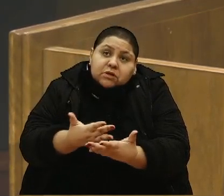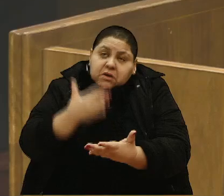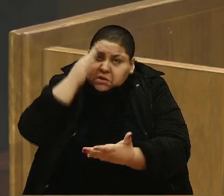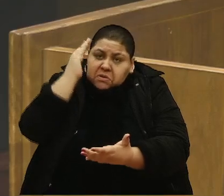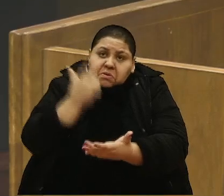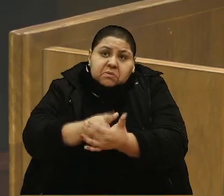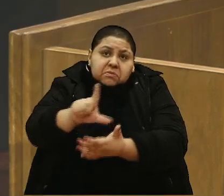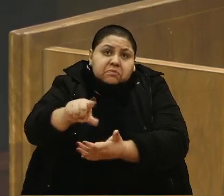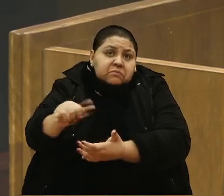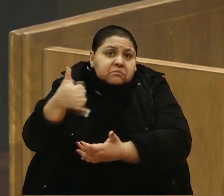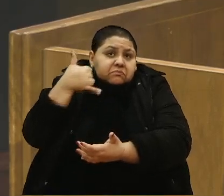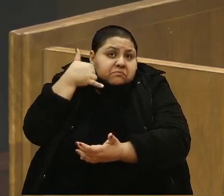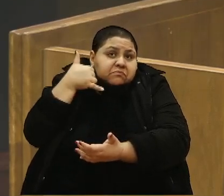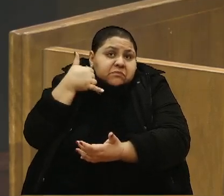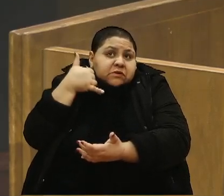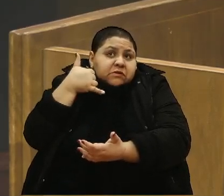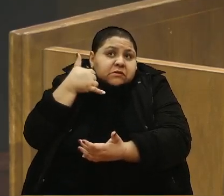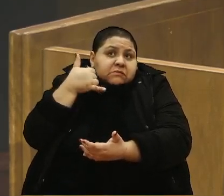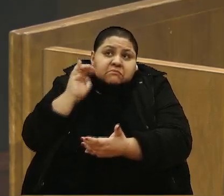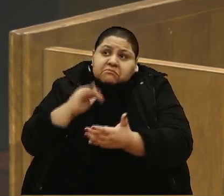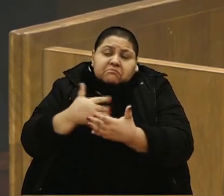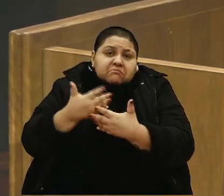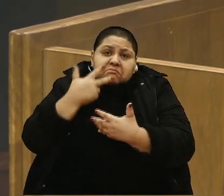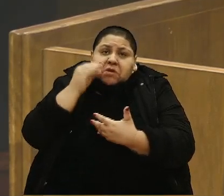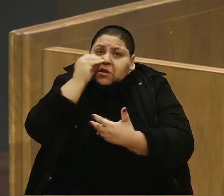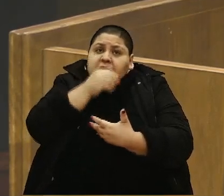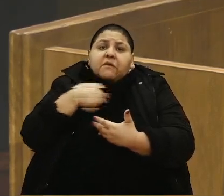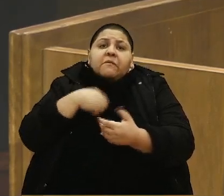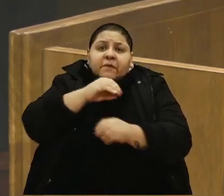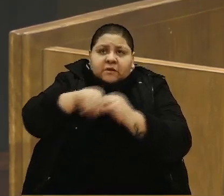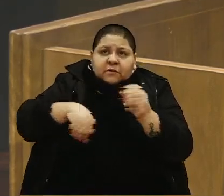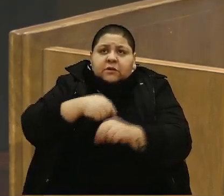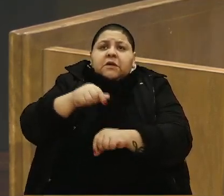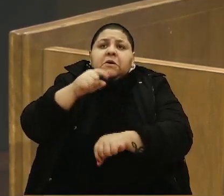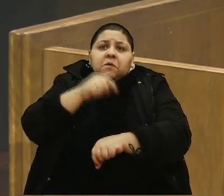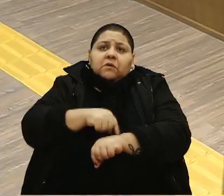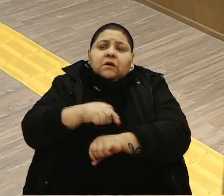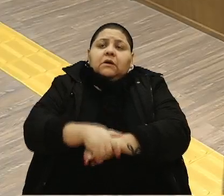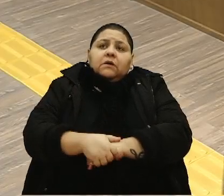não me atender ou não responder para nós vem de cima para baixo. Mas a gente vai mudar isso com o tempo. Muito obrigado. Obrigado, vereador Iago.